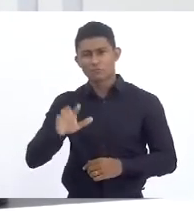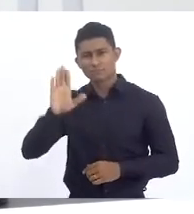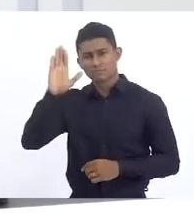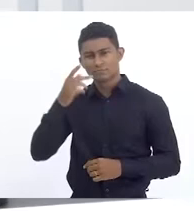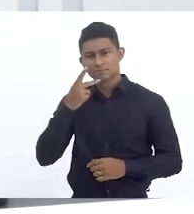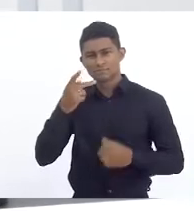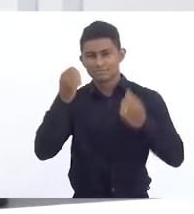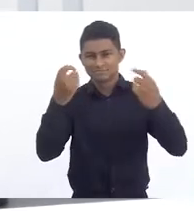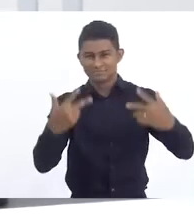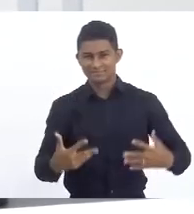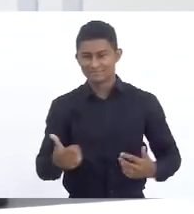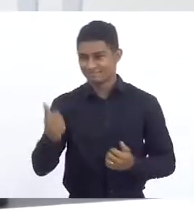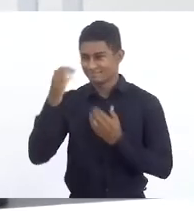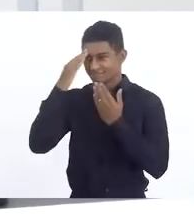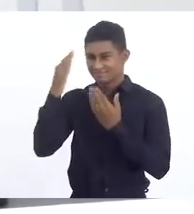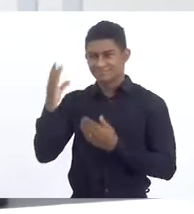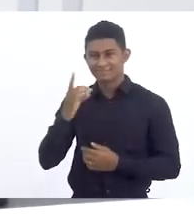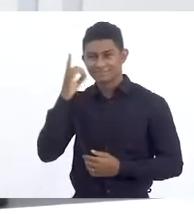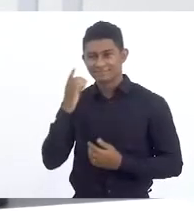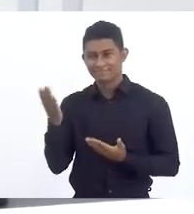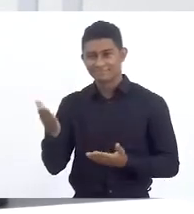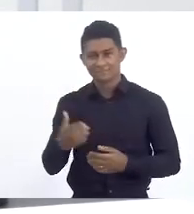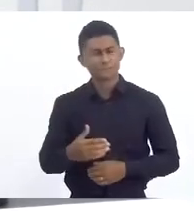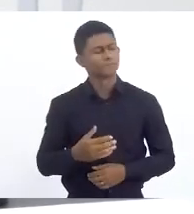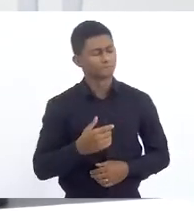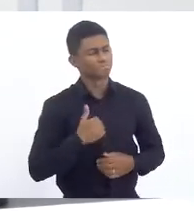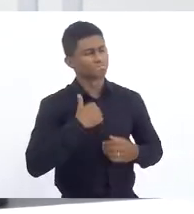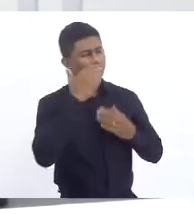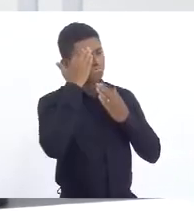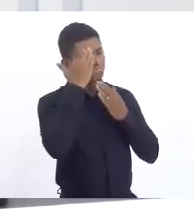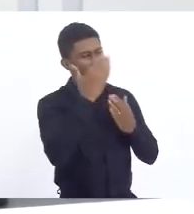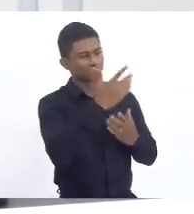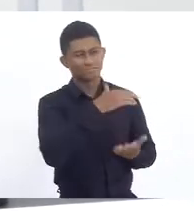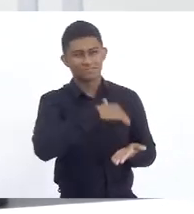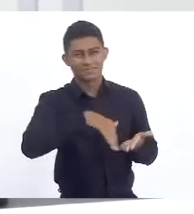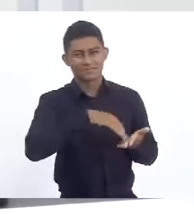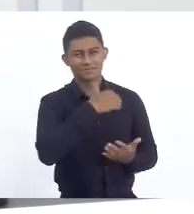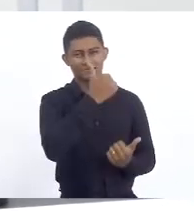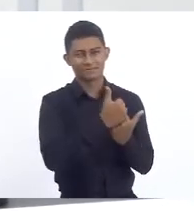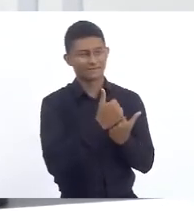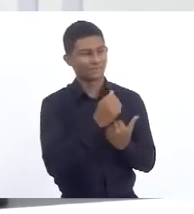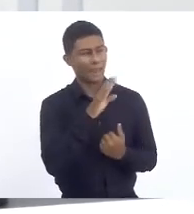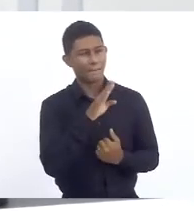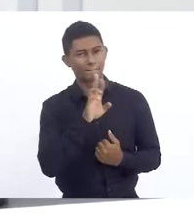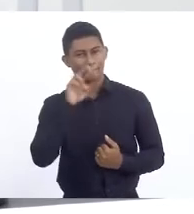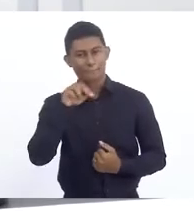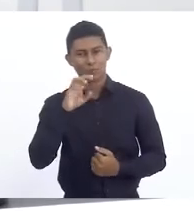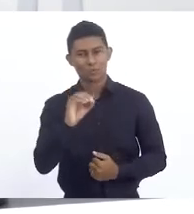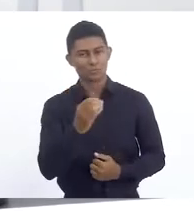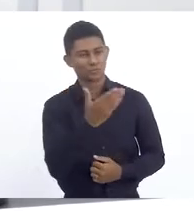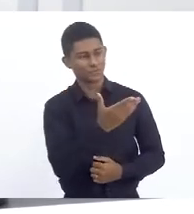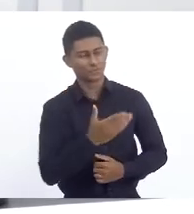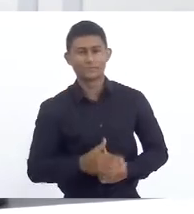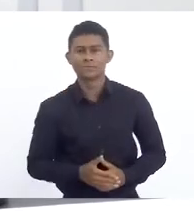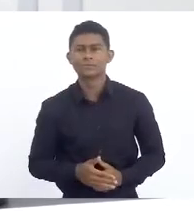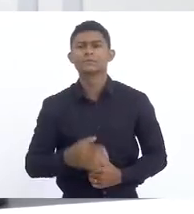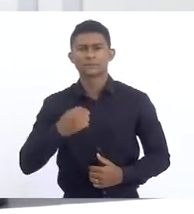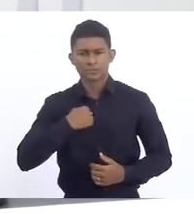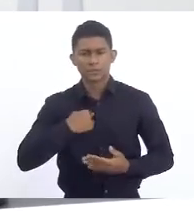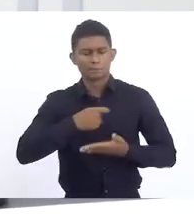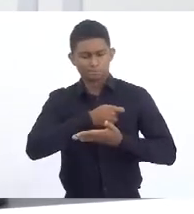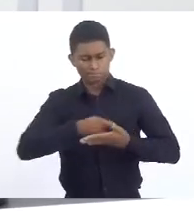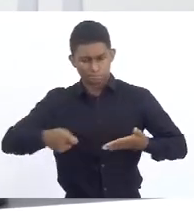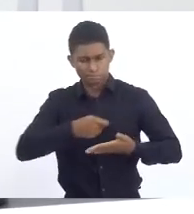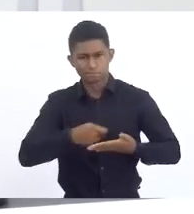Obrigado, deputado. Eu que agradeço ao subsecretário Bruno Sobral. Eu anotei as questões